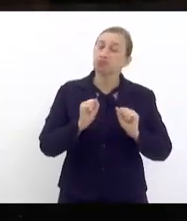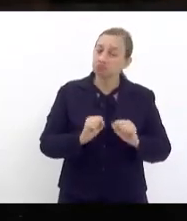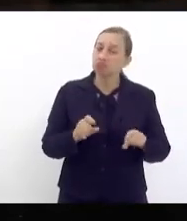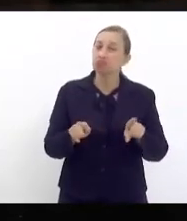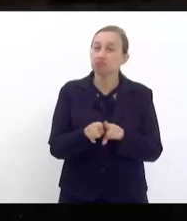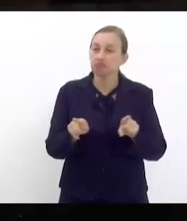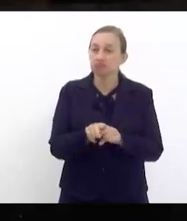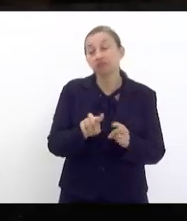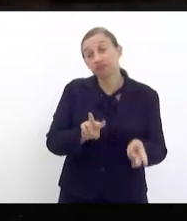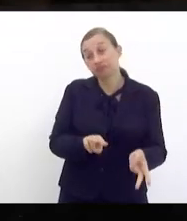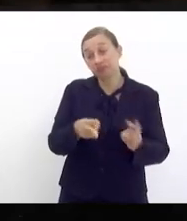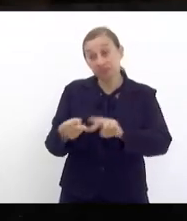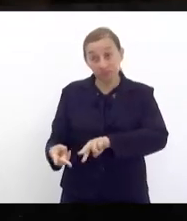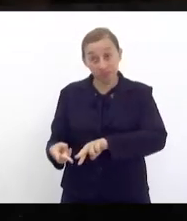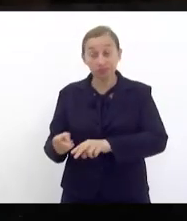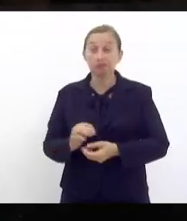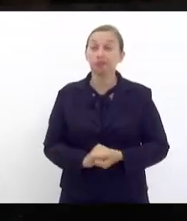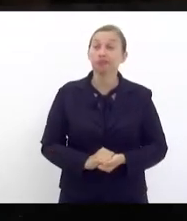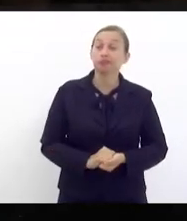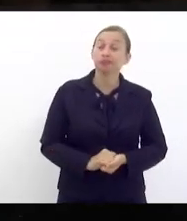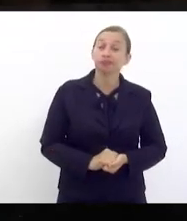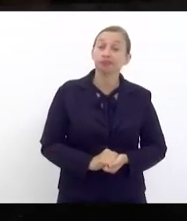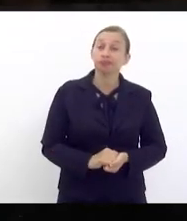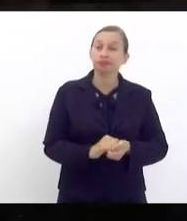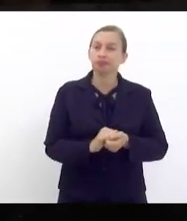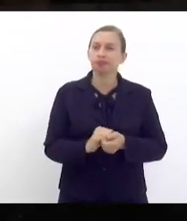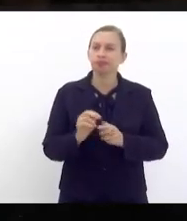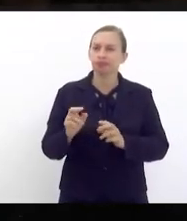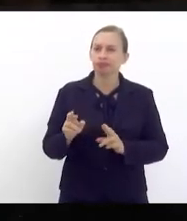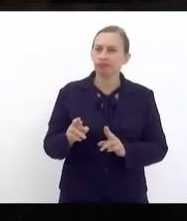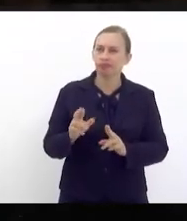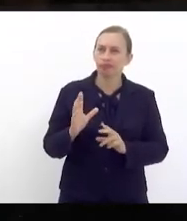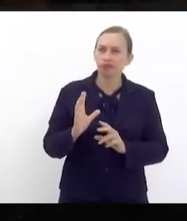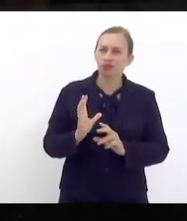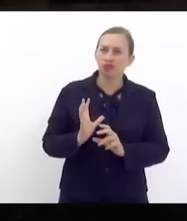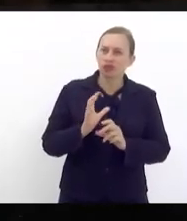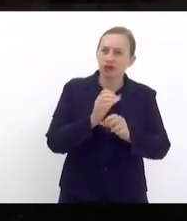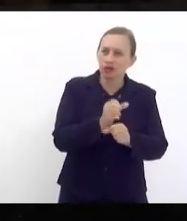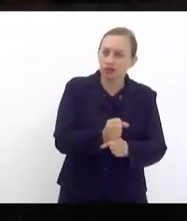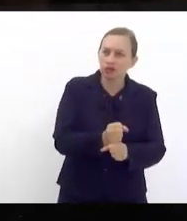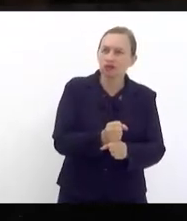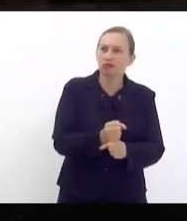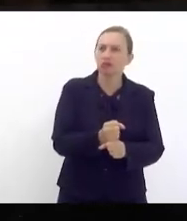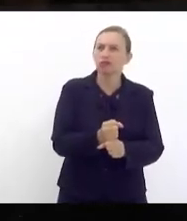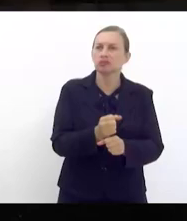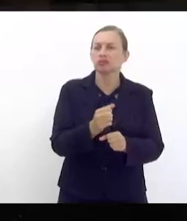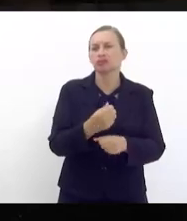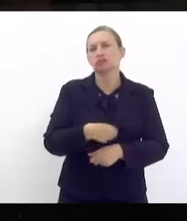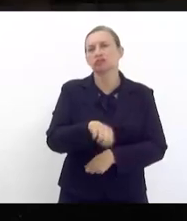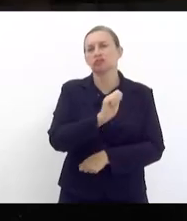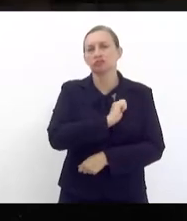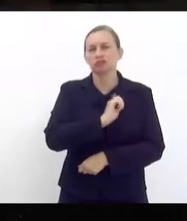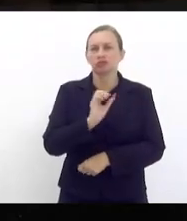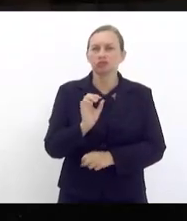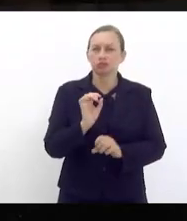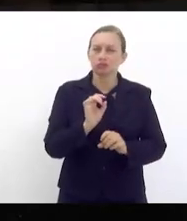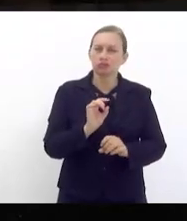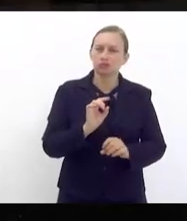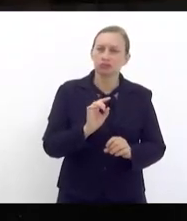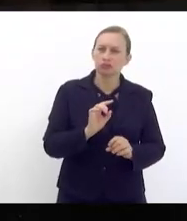assim, caminhar para a revisão das renúncias fiscais que nós praticamos. Acho que